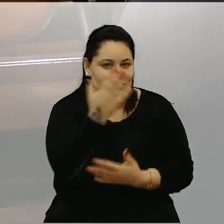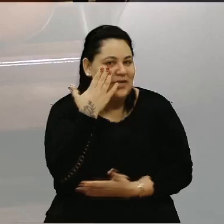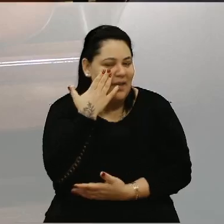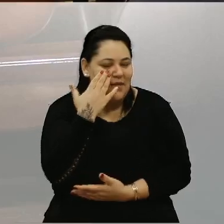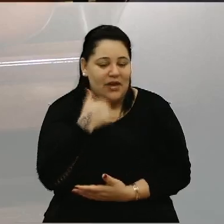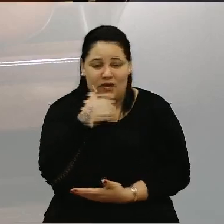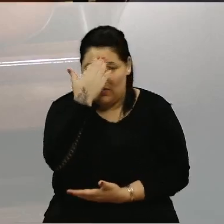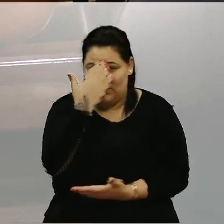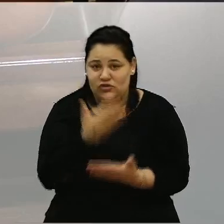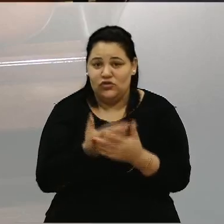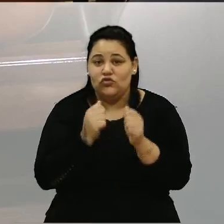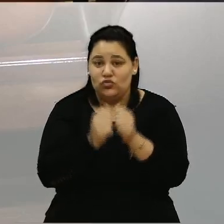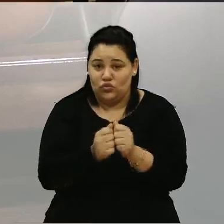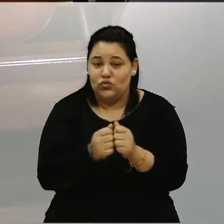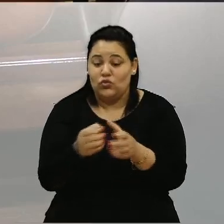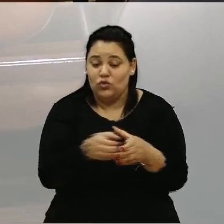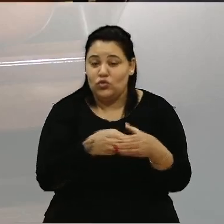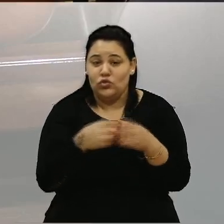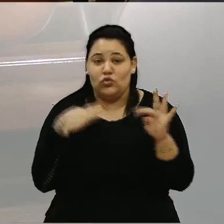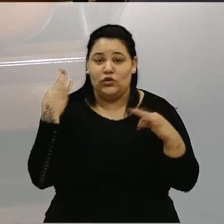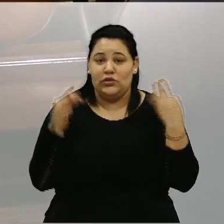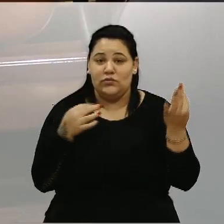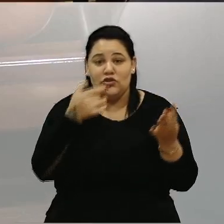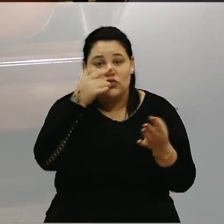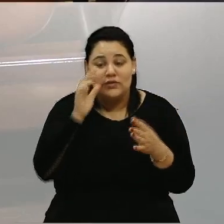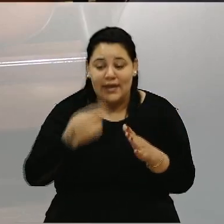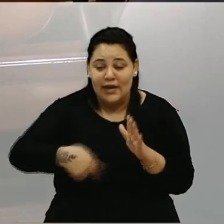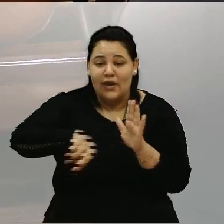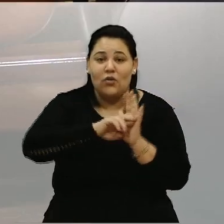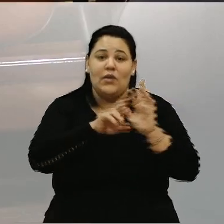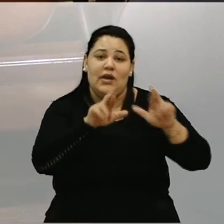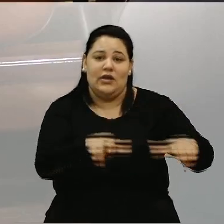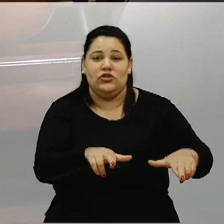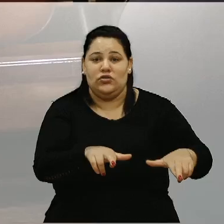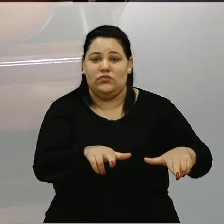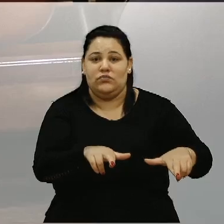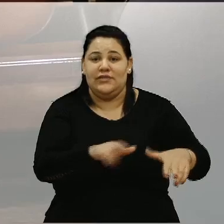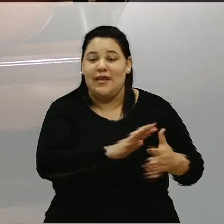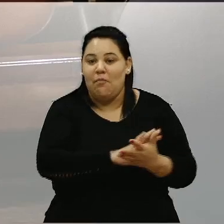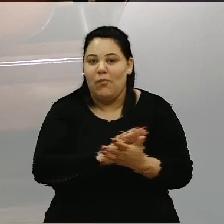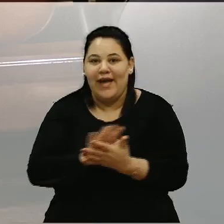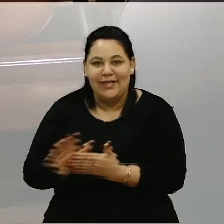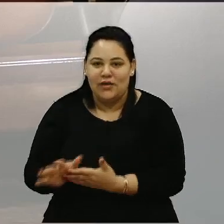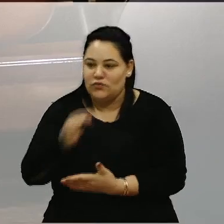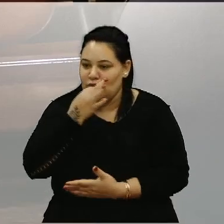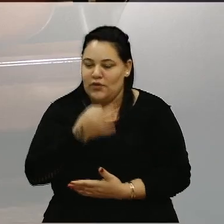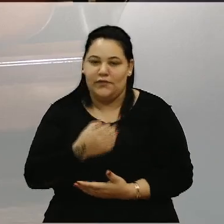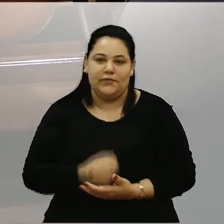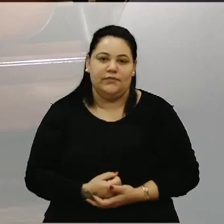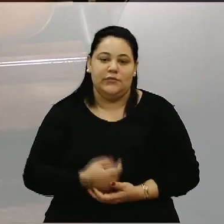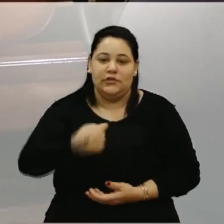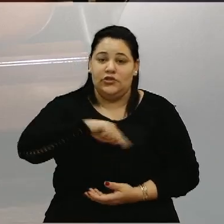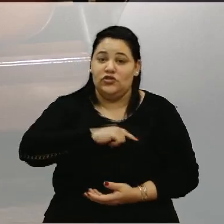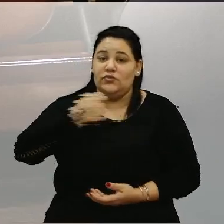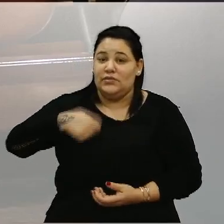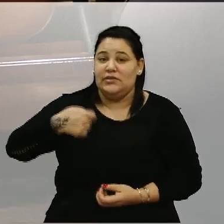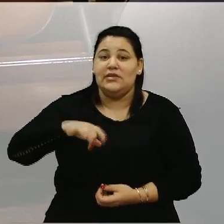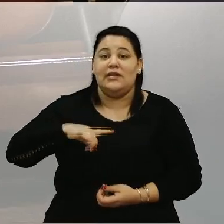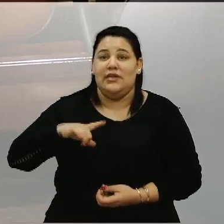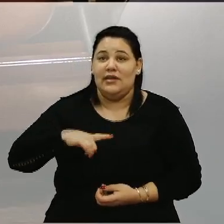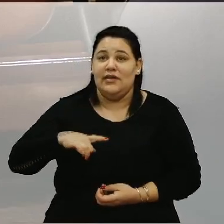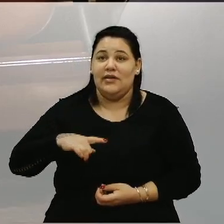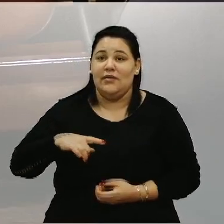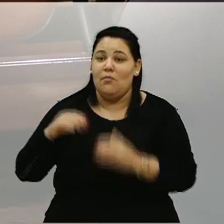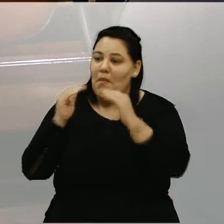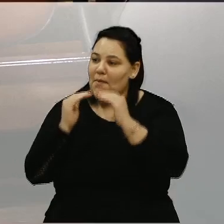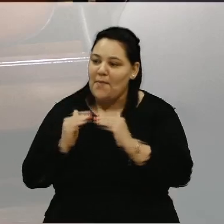acredito que através do turismo nós vamos recuperar a nossa região dessa tragédia. E a gente tem que ter a consonância, nós temos que estar